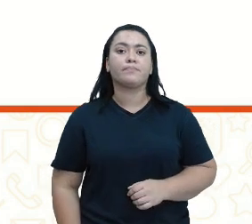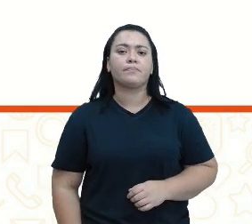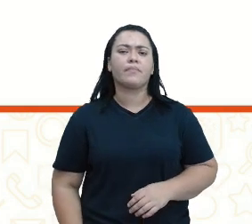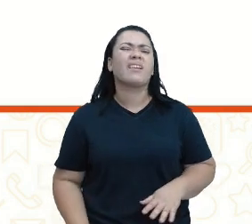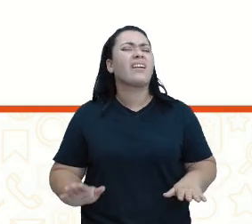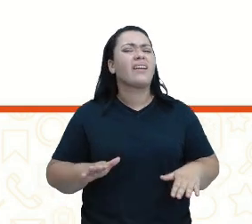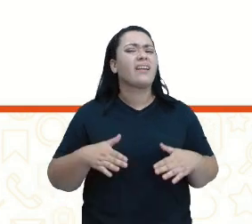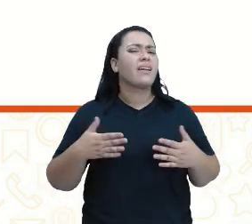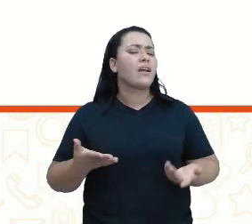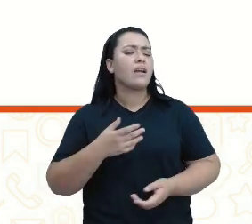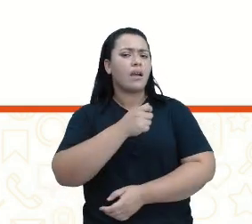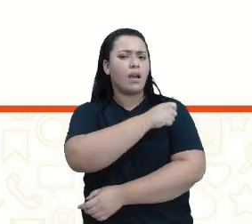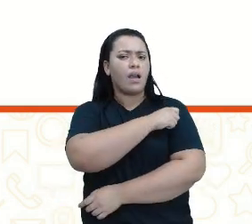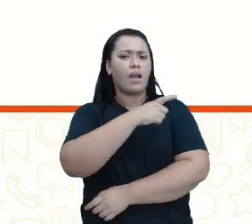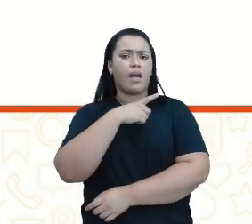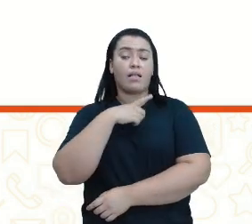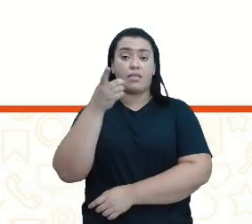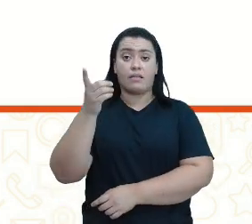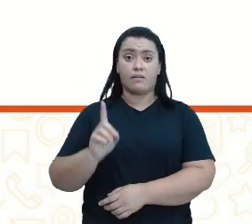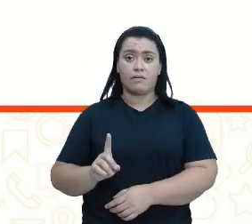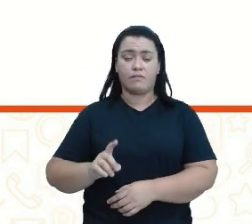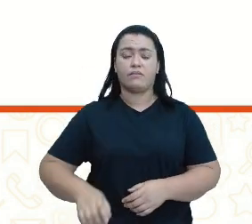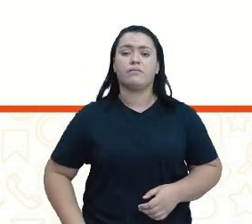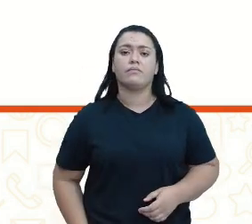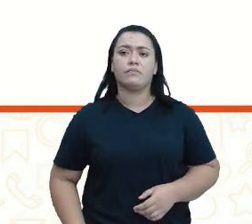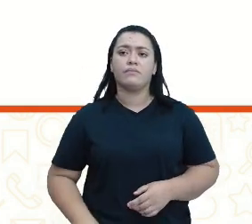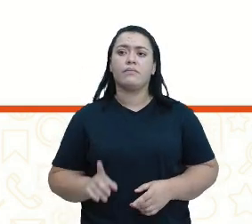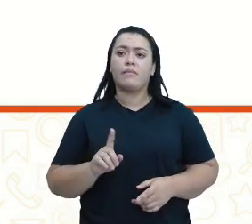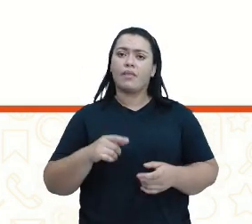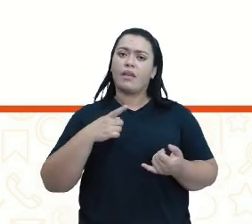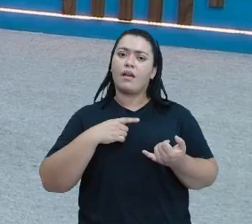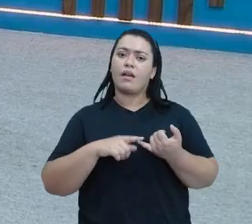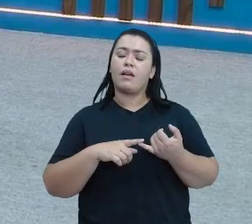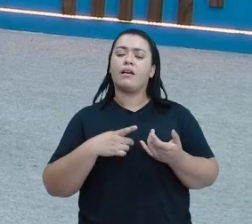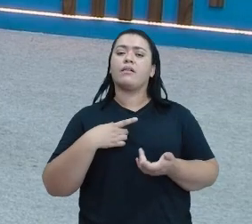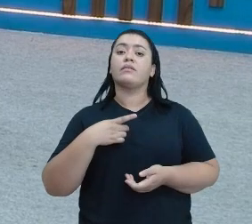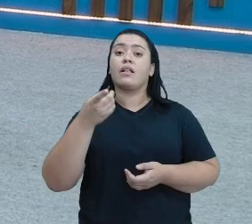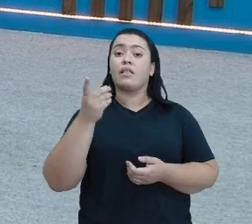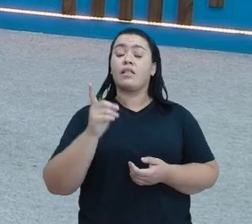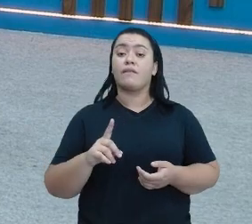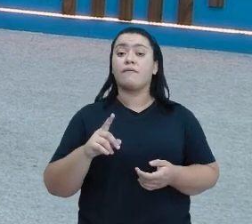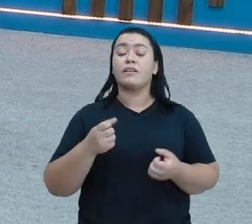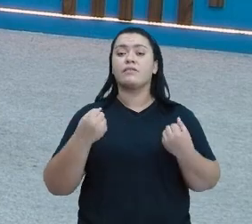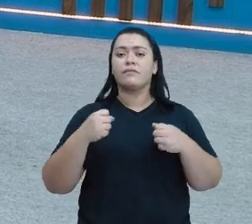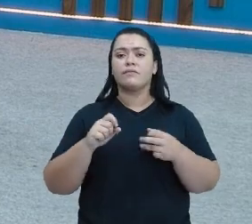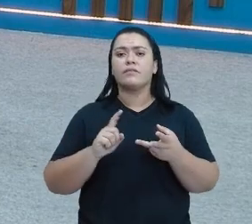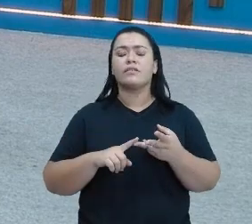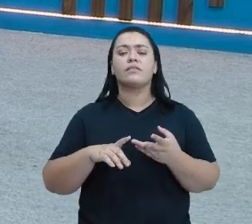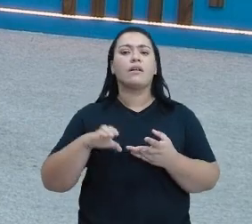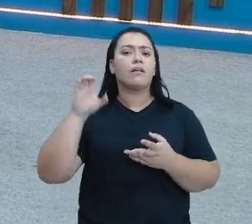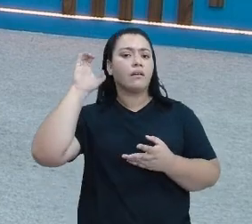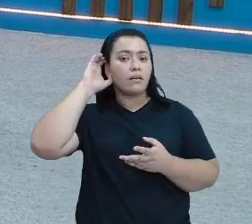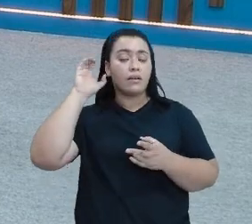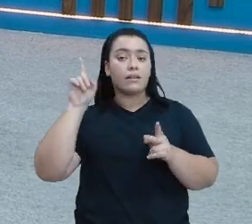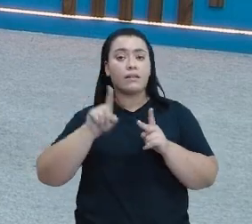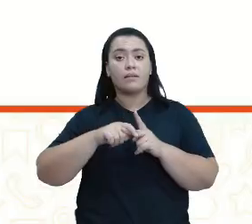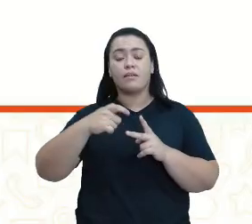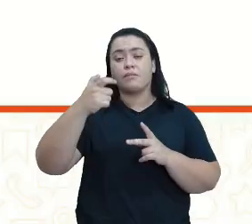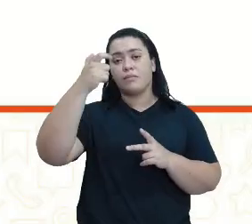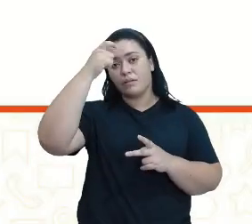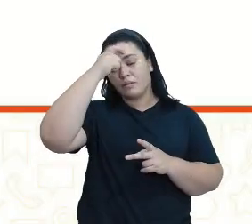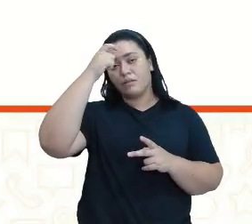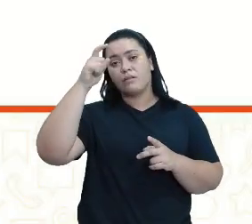Quem são esses estudantes com deficiência? São deficiências físicas, auditiva,